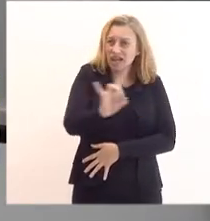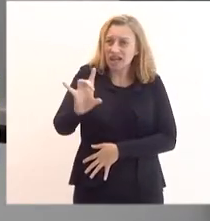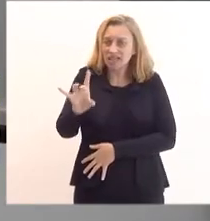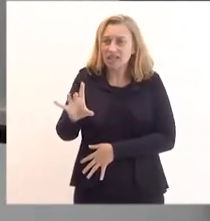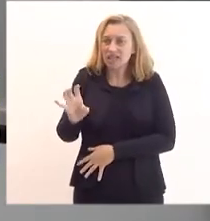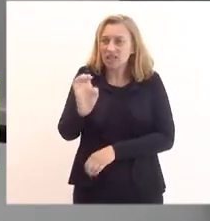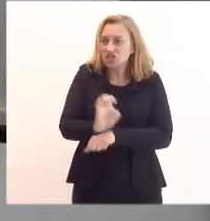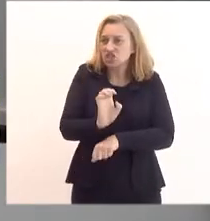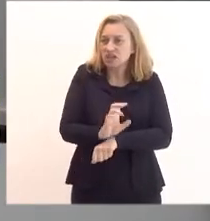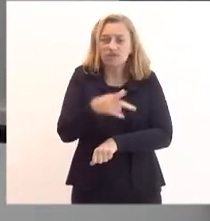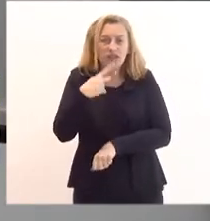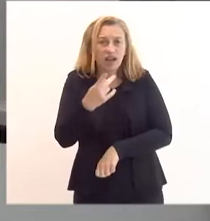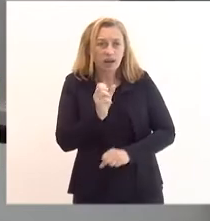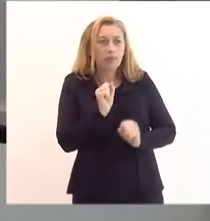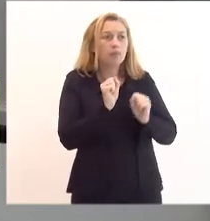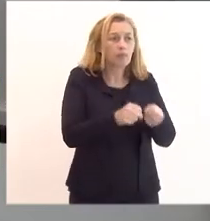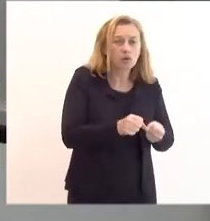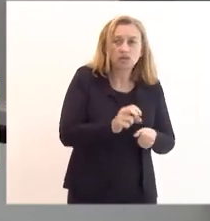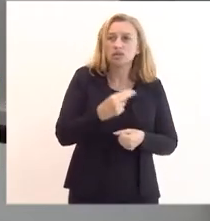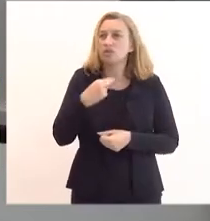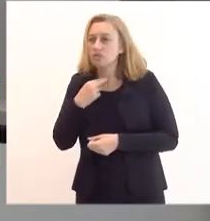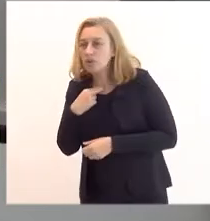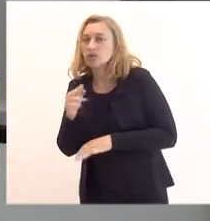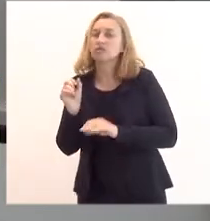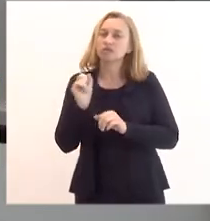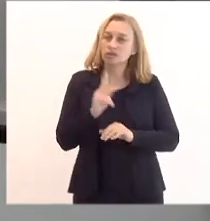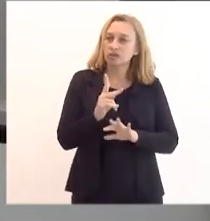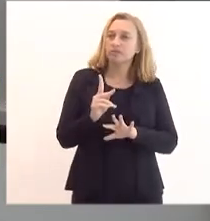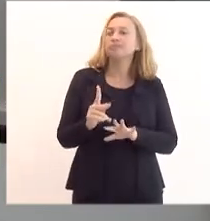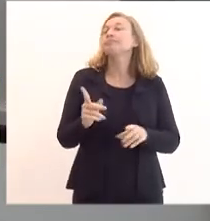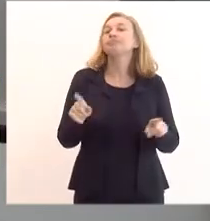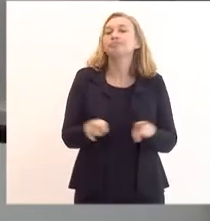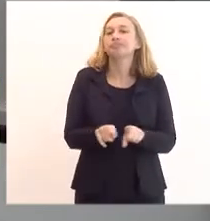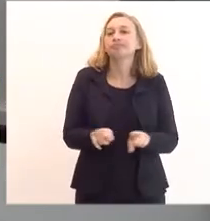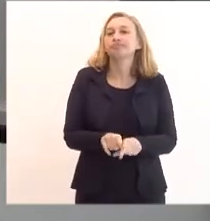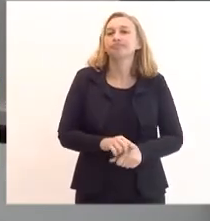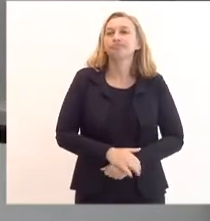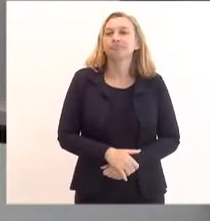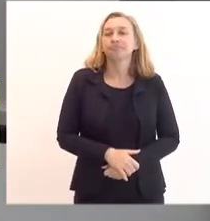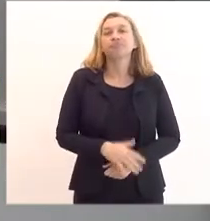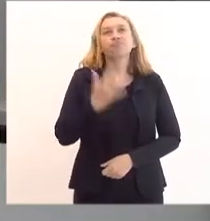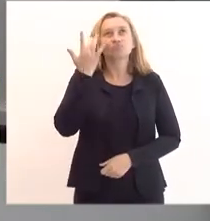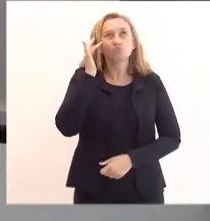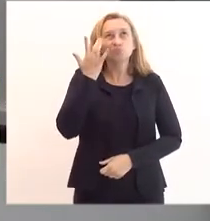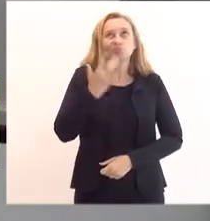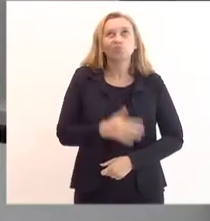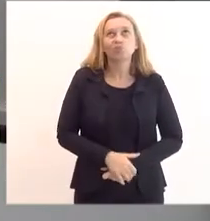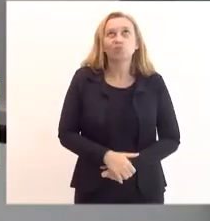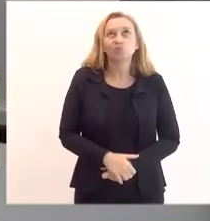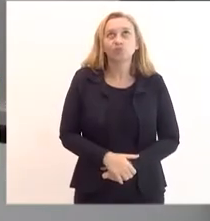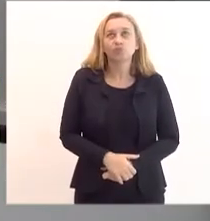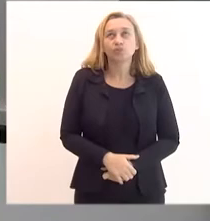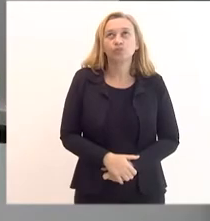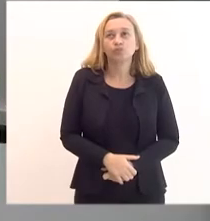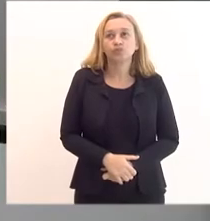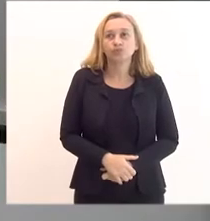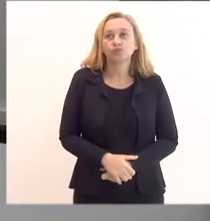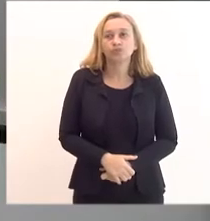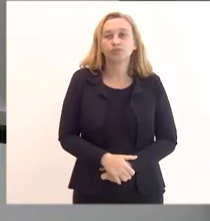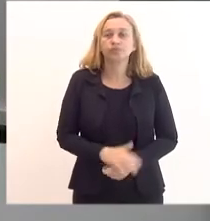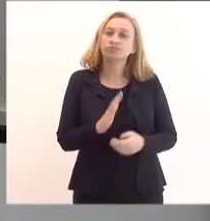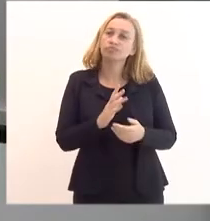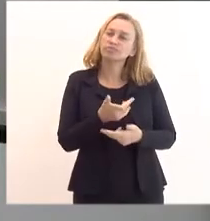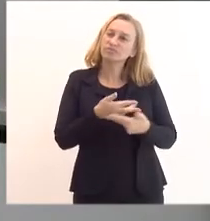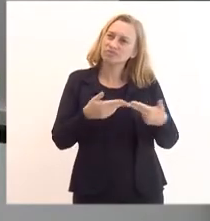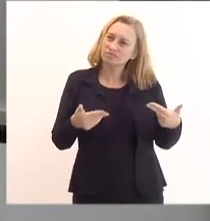quem é. Isso, obviamente, é uma questão federal. E, além do que, eu acho que, muitas